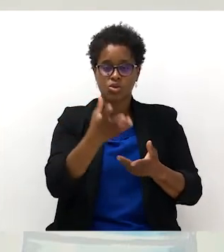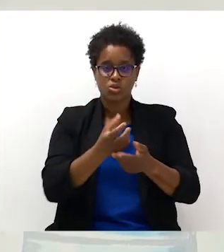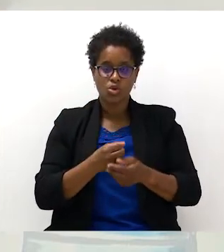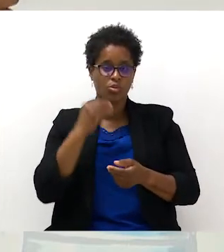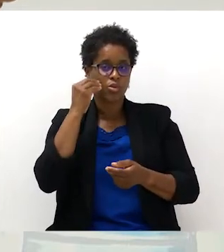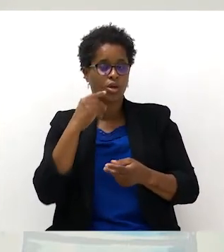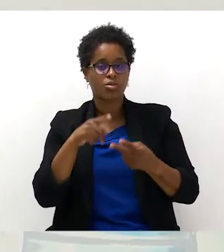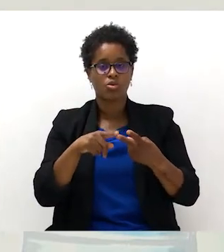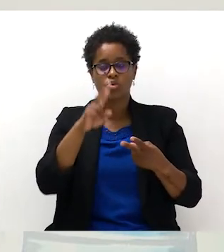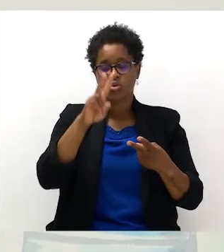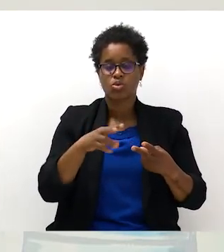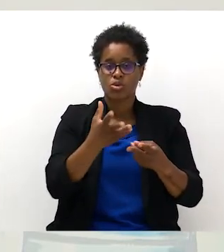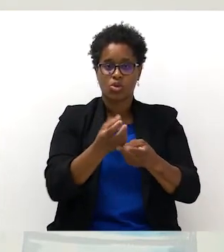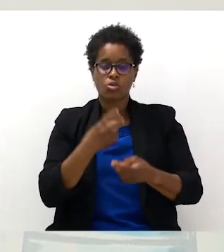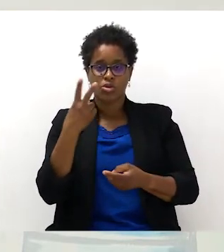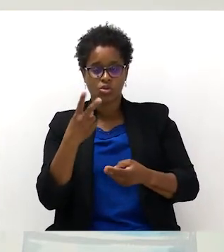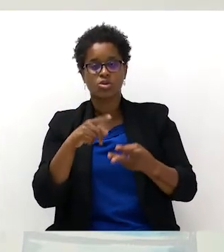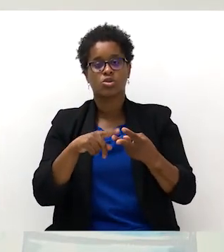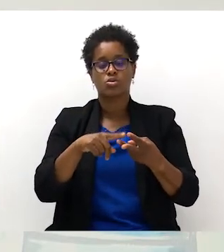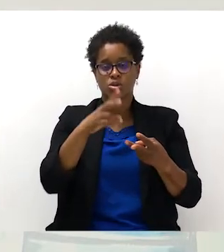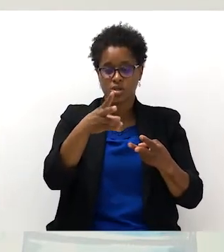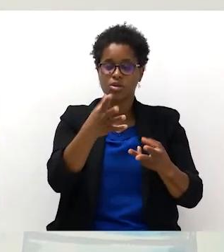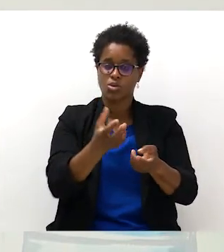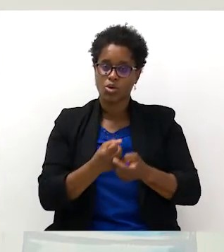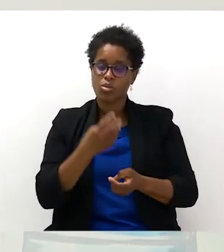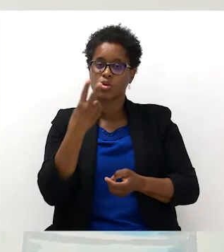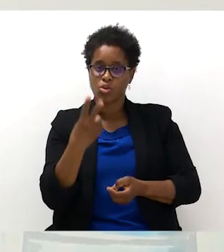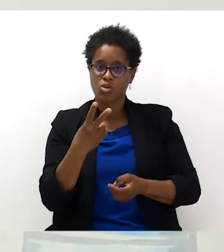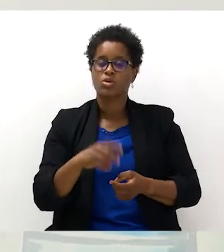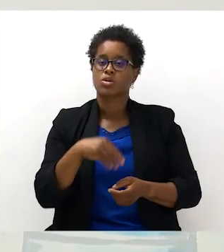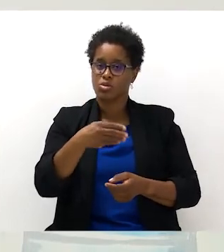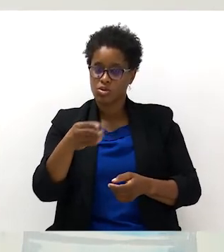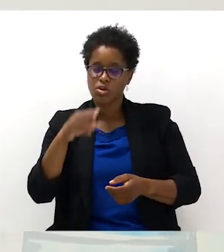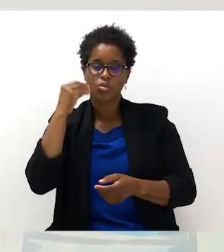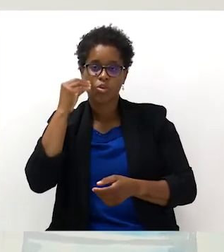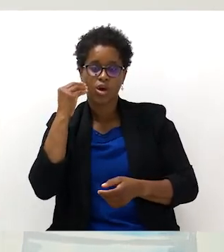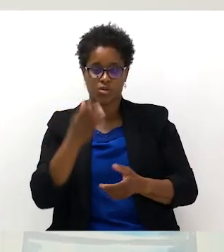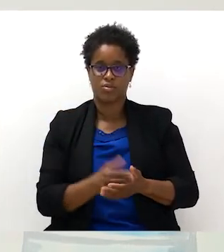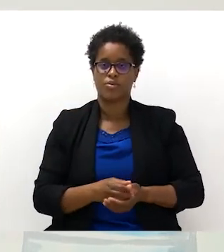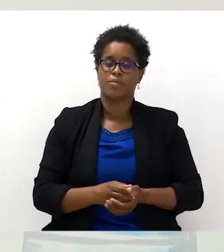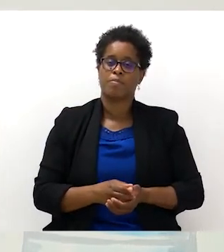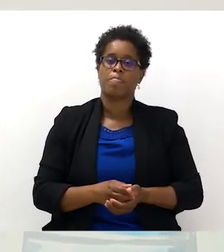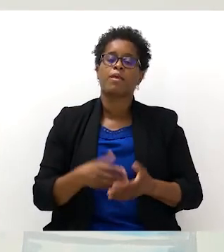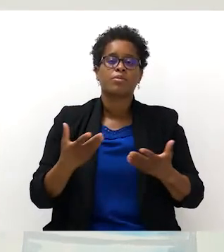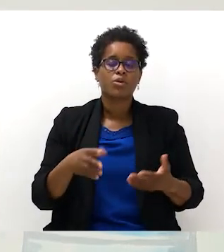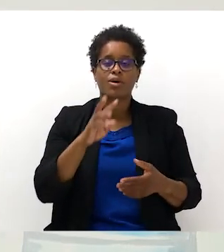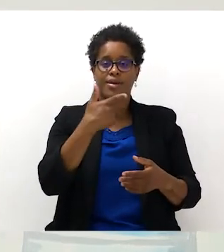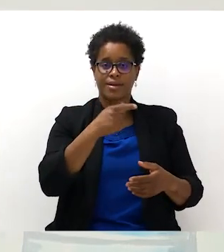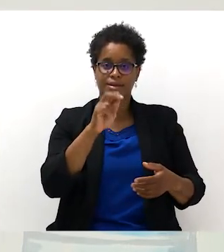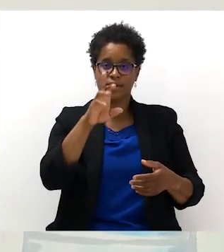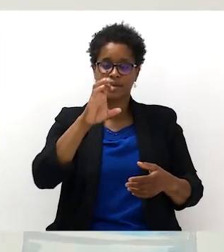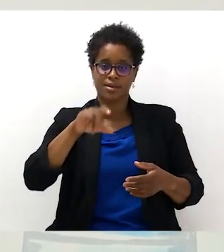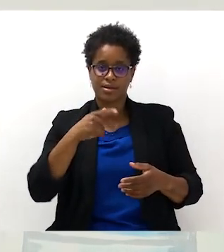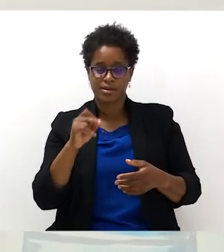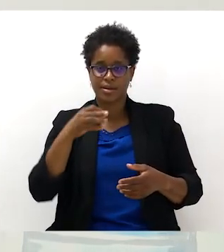o outro menino recebe 2, fazendo a distribuição de morangos. Então, a terça